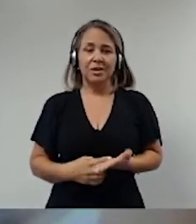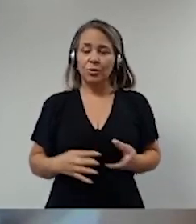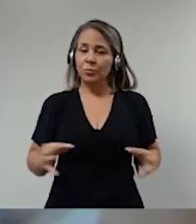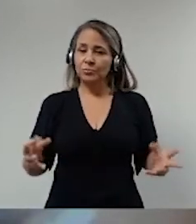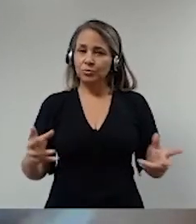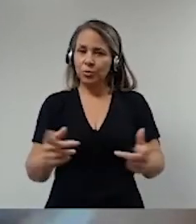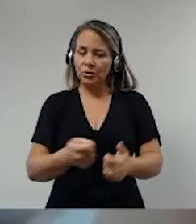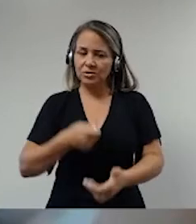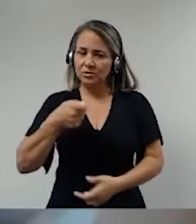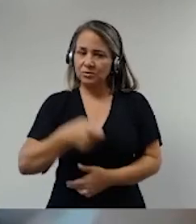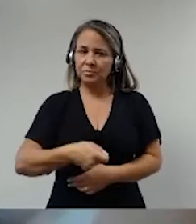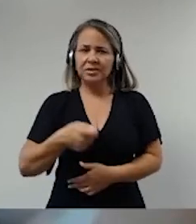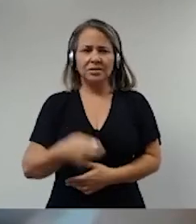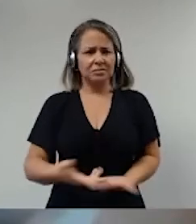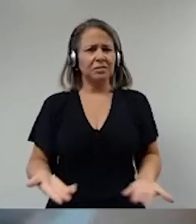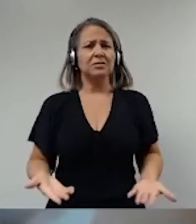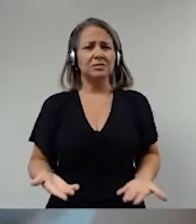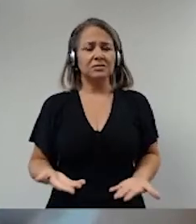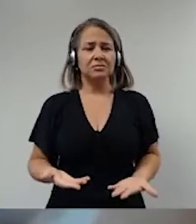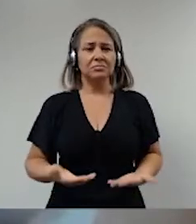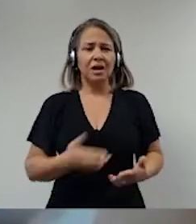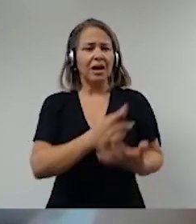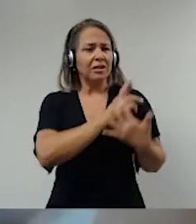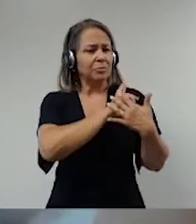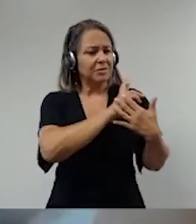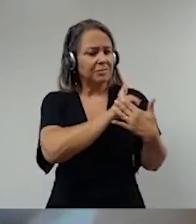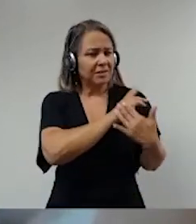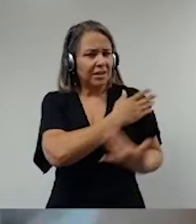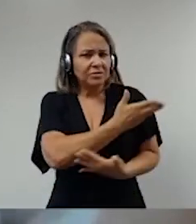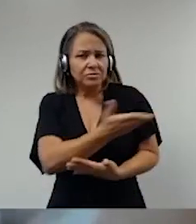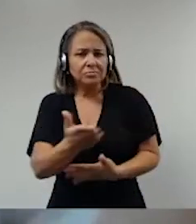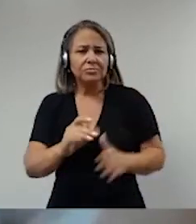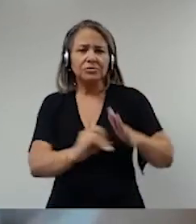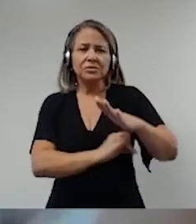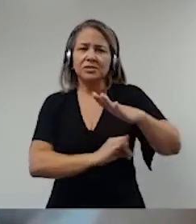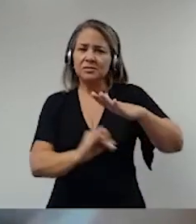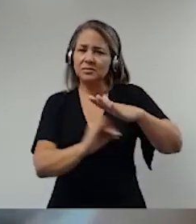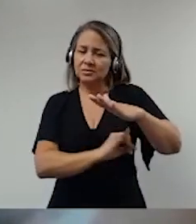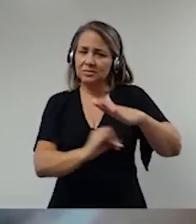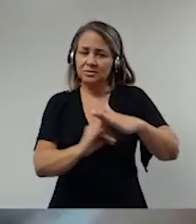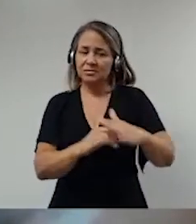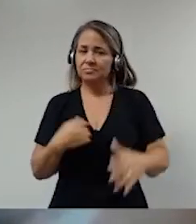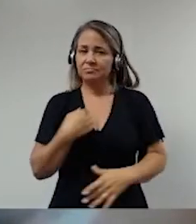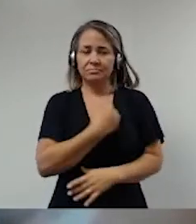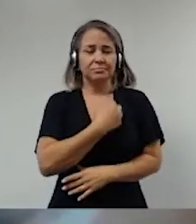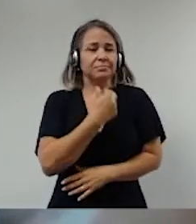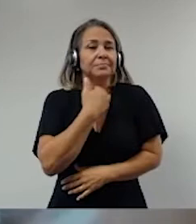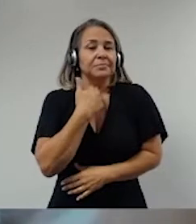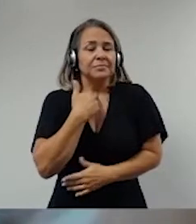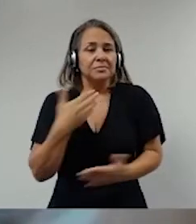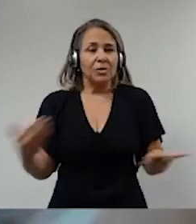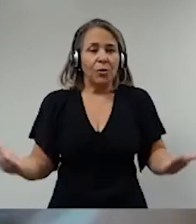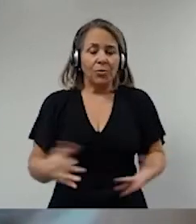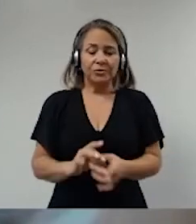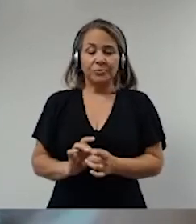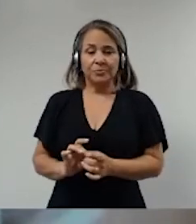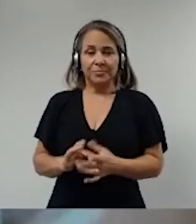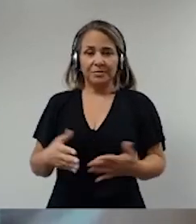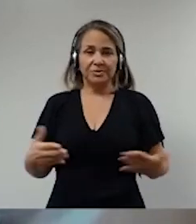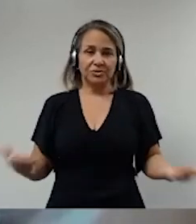as obrigações e os papéis constitucionais delas. Então, nós não podemos